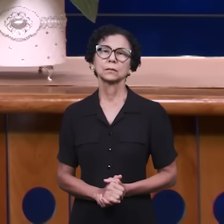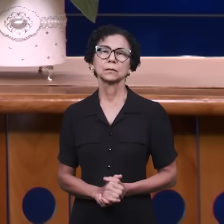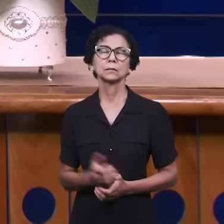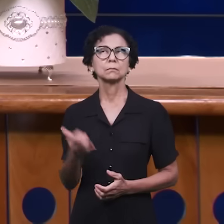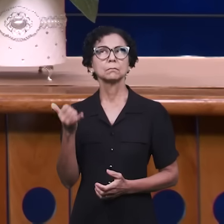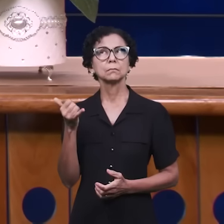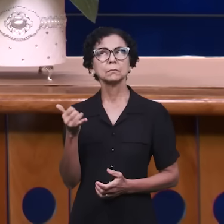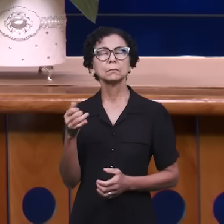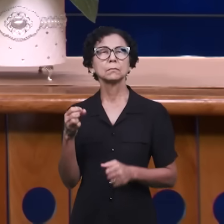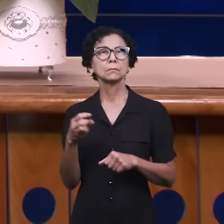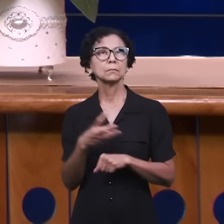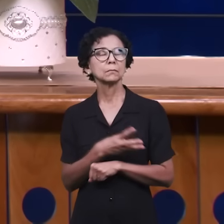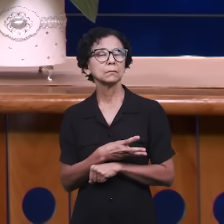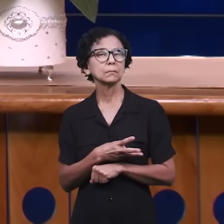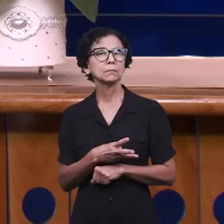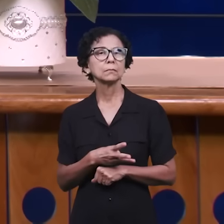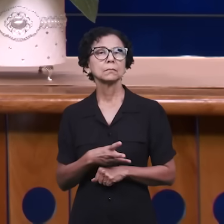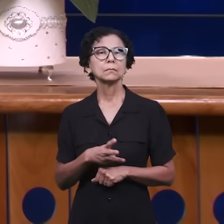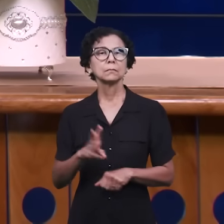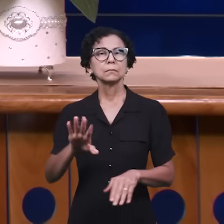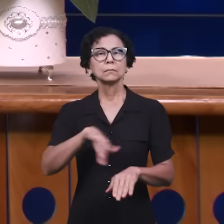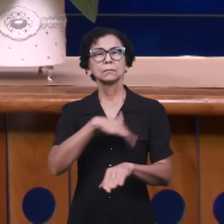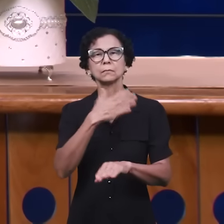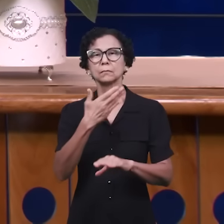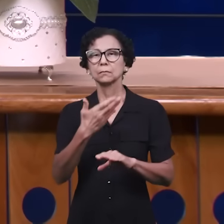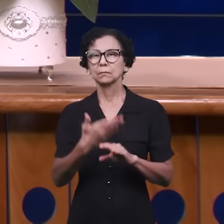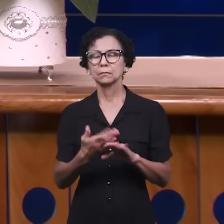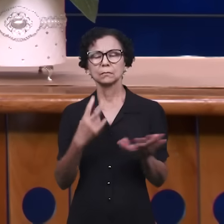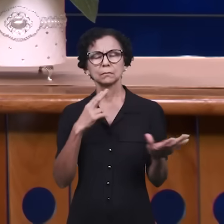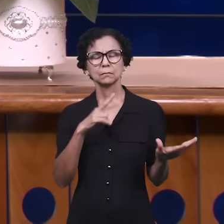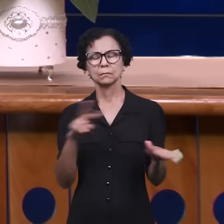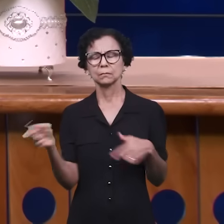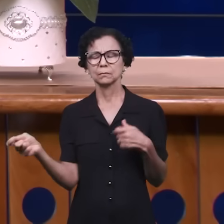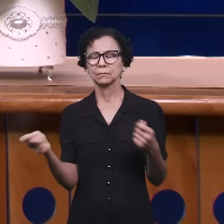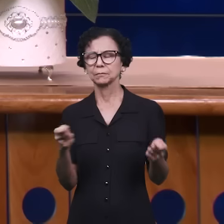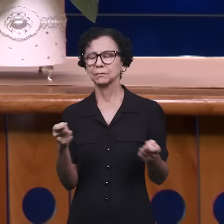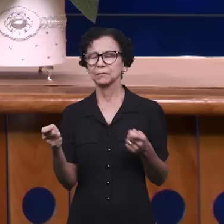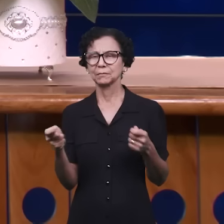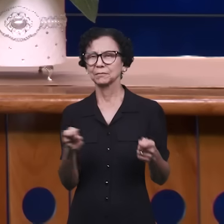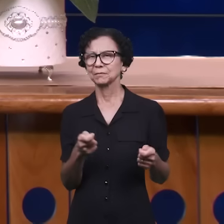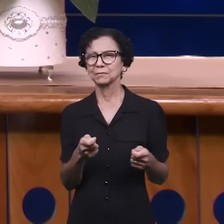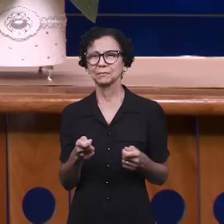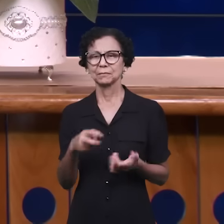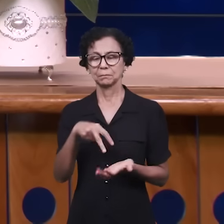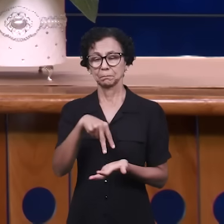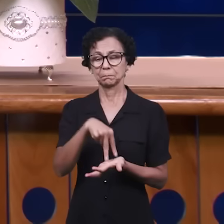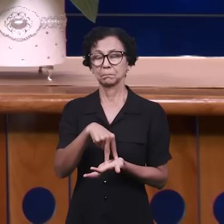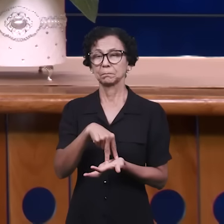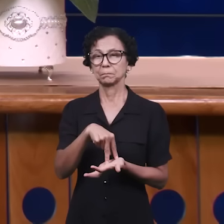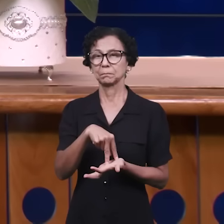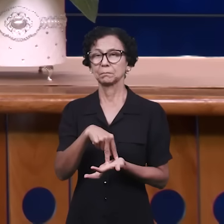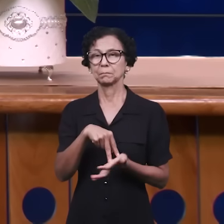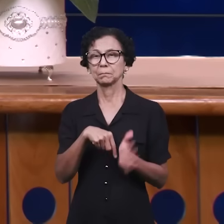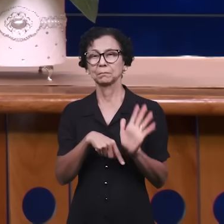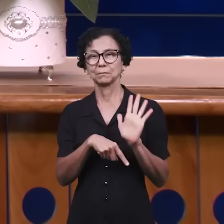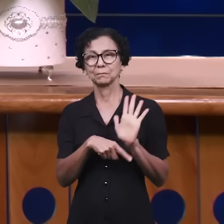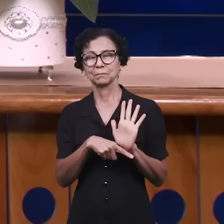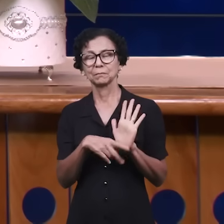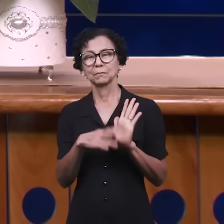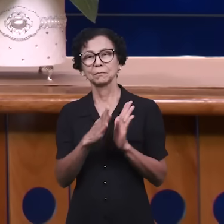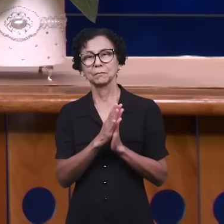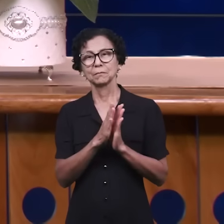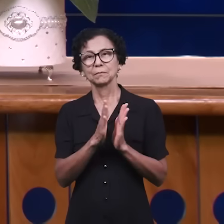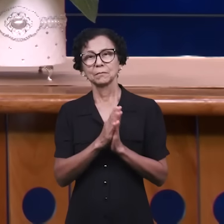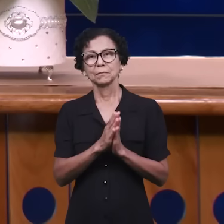ser atendido 24 horas por dia, todos os dias da semana, temos sempre pessoas de plantão ali para atender você, para orar pela